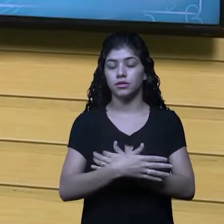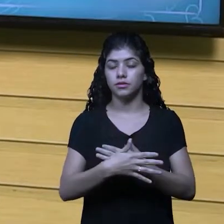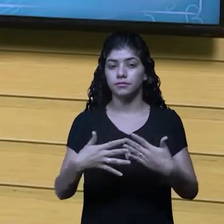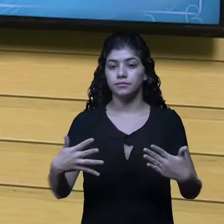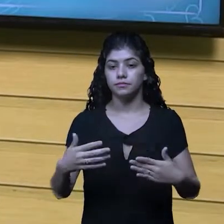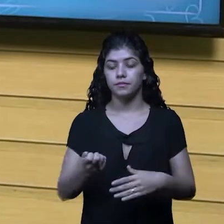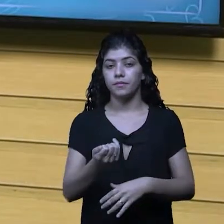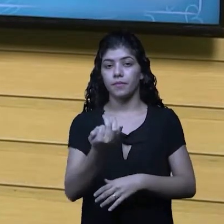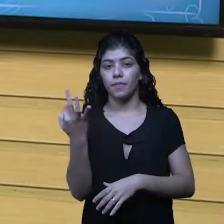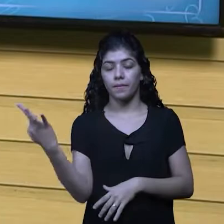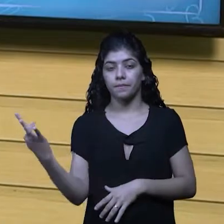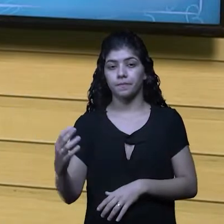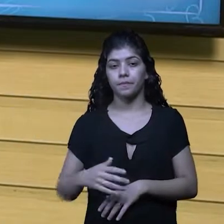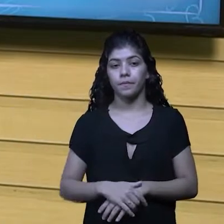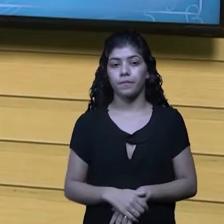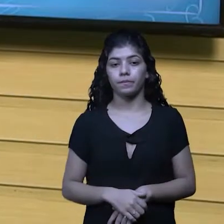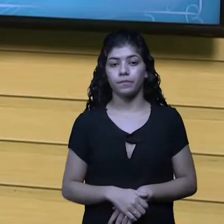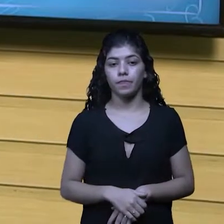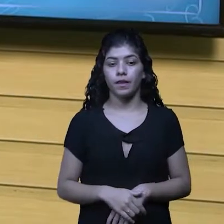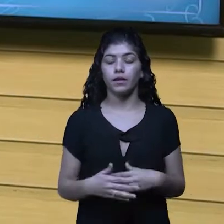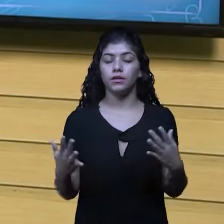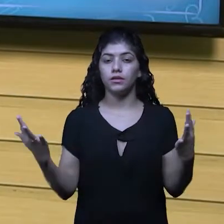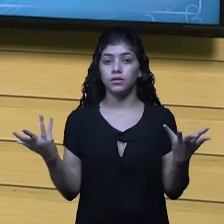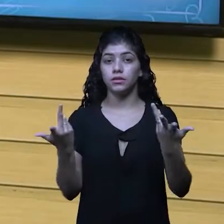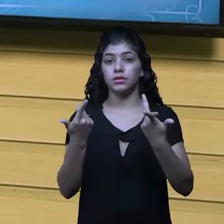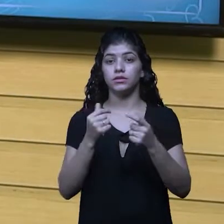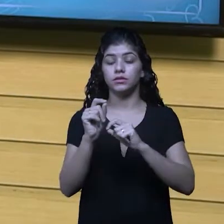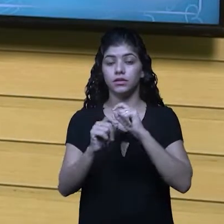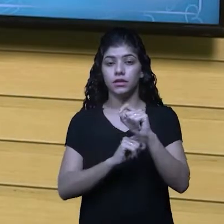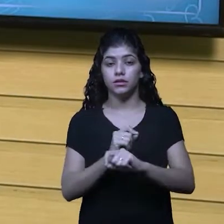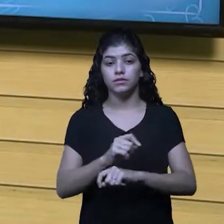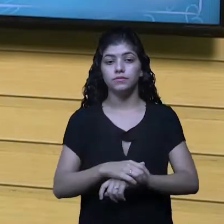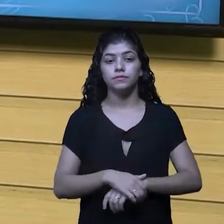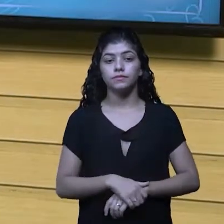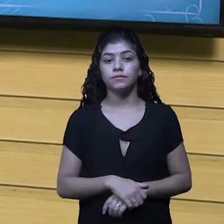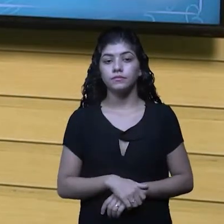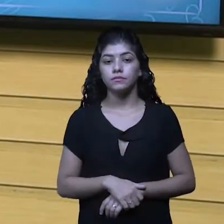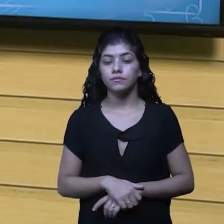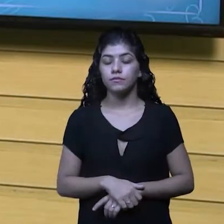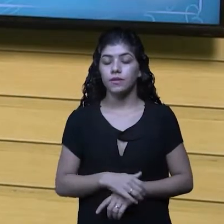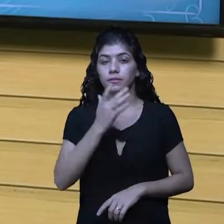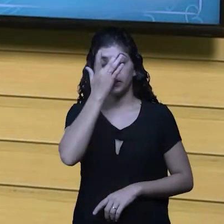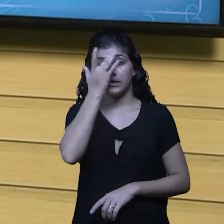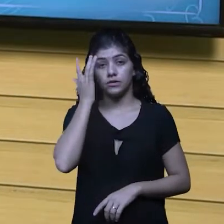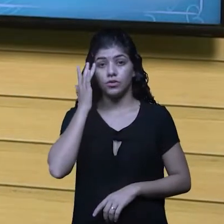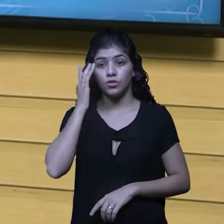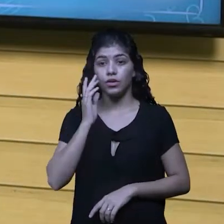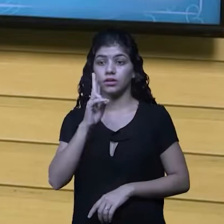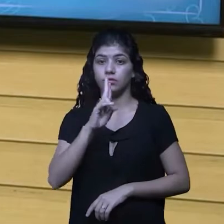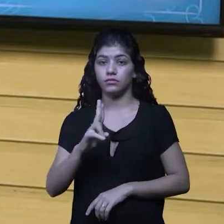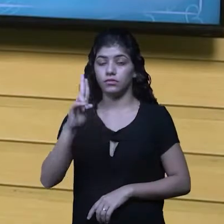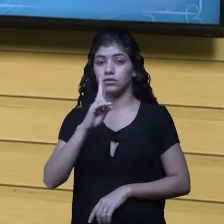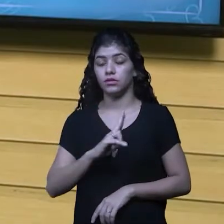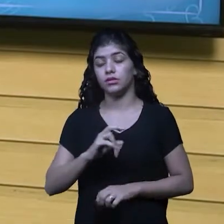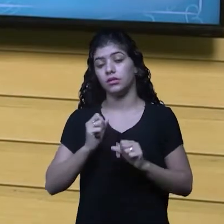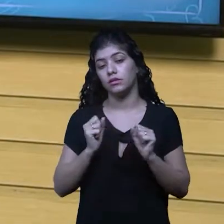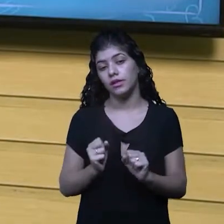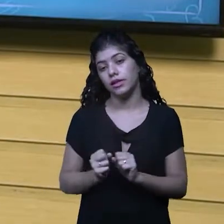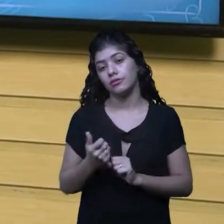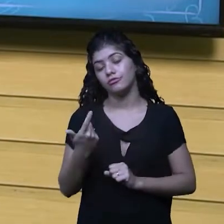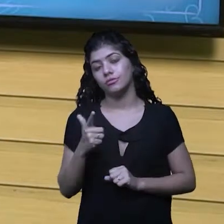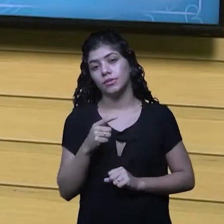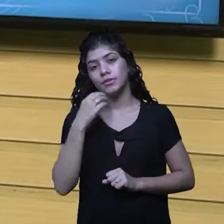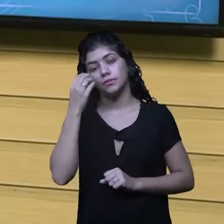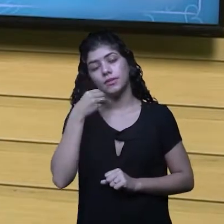quantitativos. Os dados qualitativos estão referentes principalmente ao operador, que pode ser inexperiente ou pode